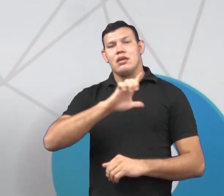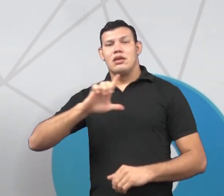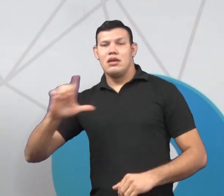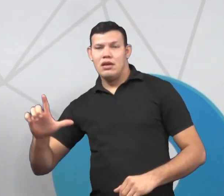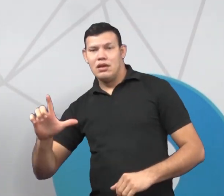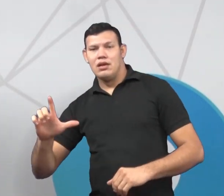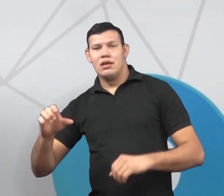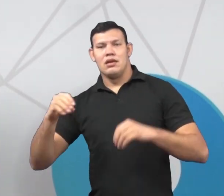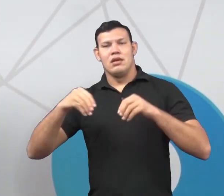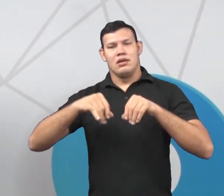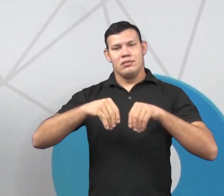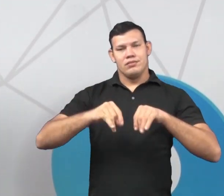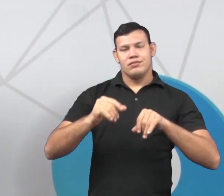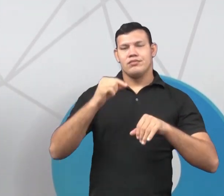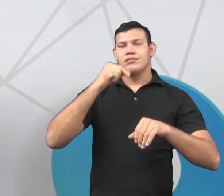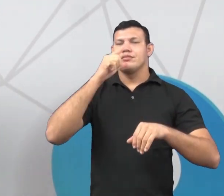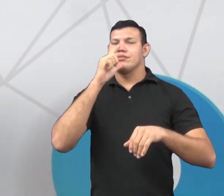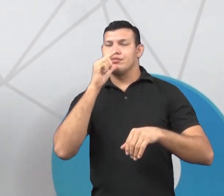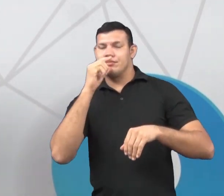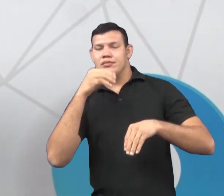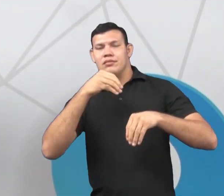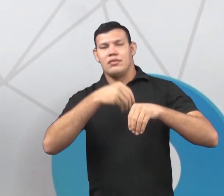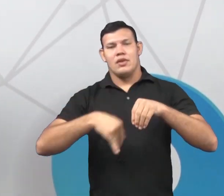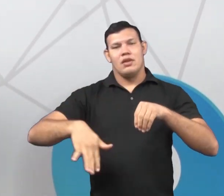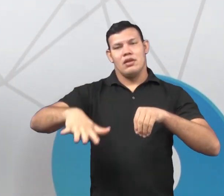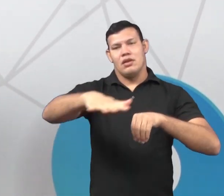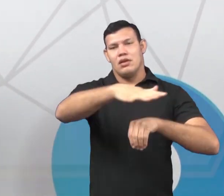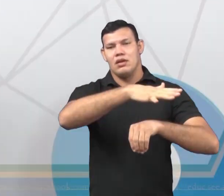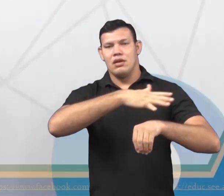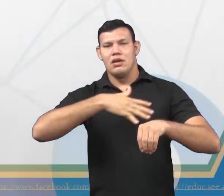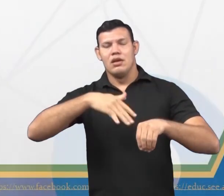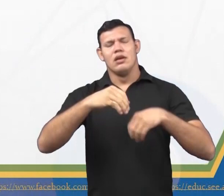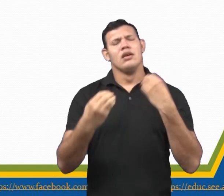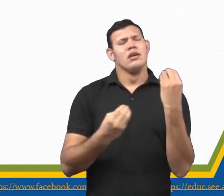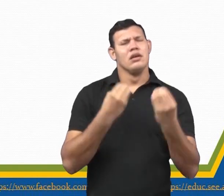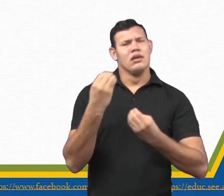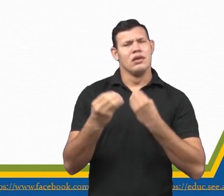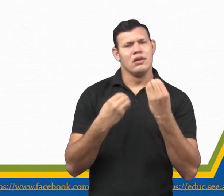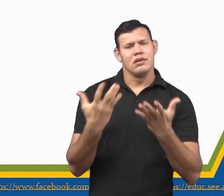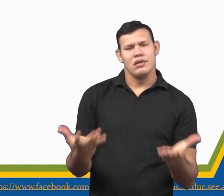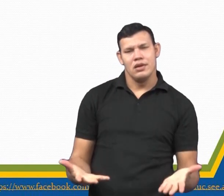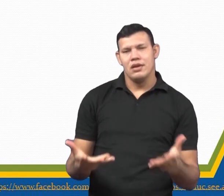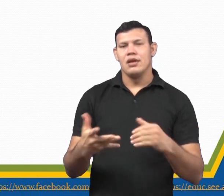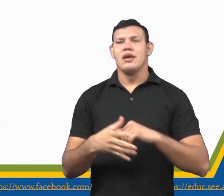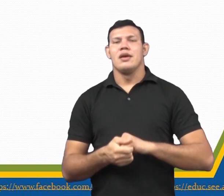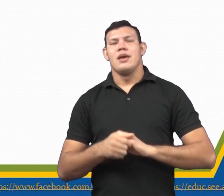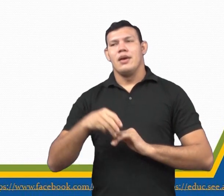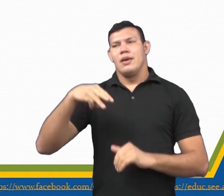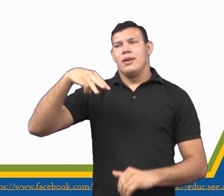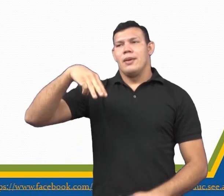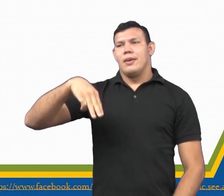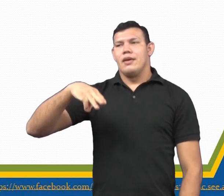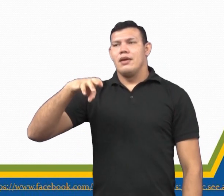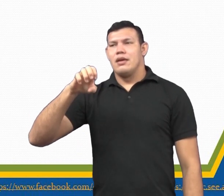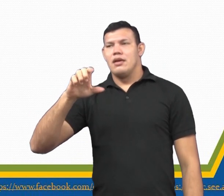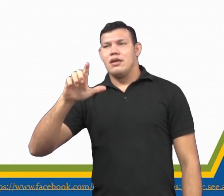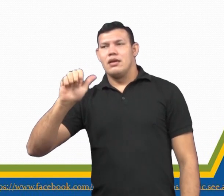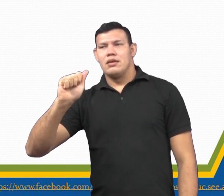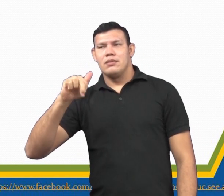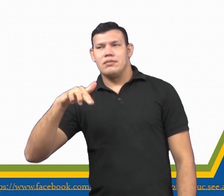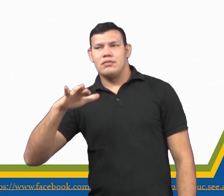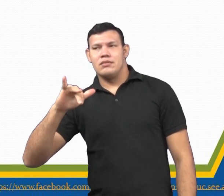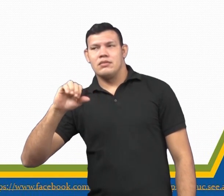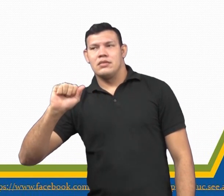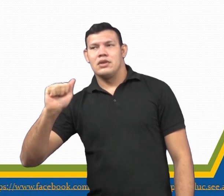e ilhas. Vejamos como fica essa divisão. A Melanésia, conhecida como Ilha